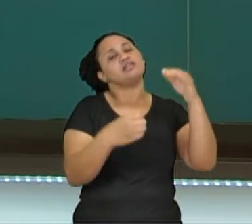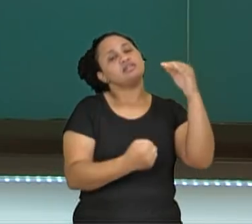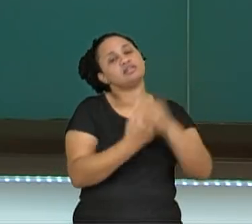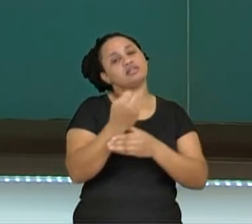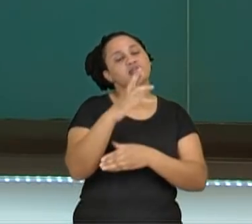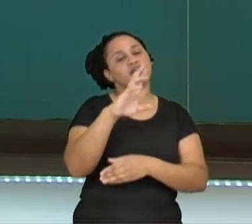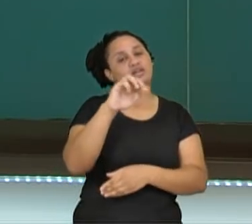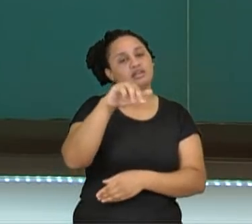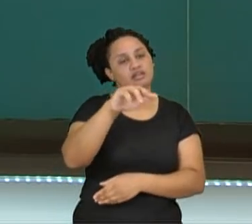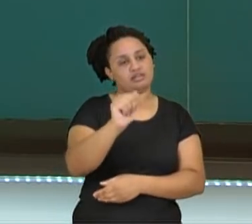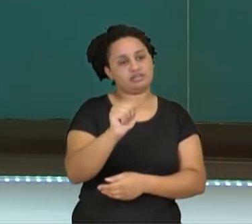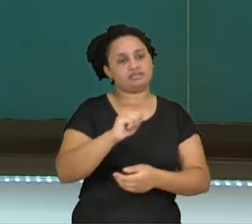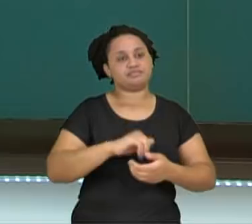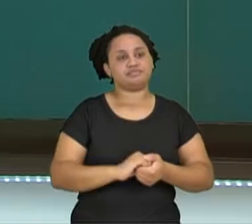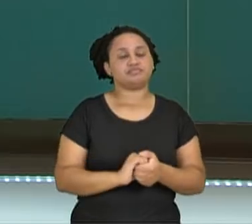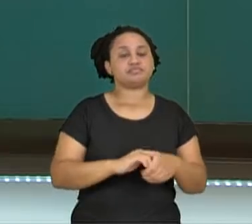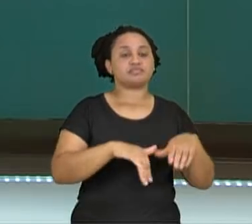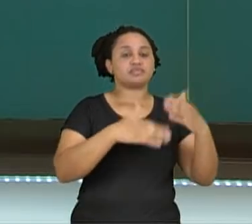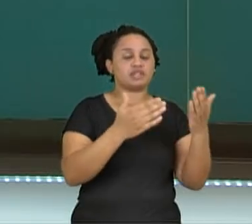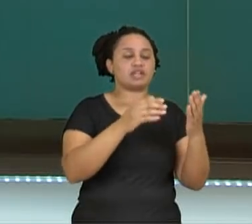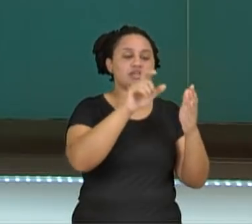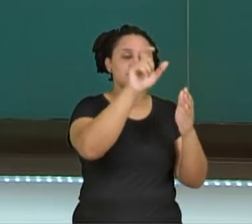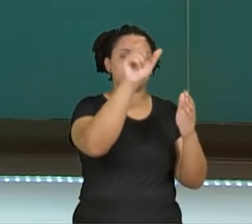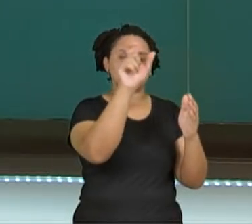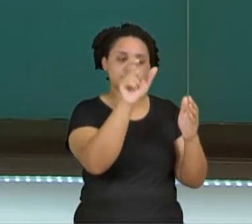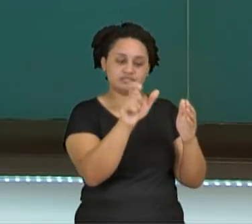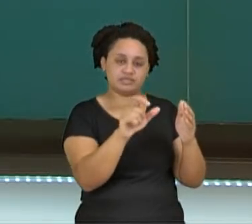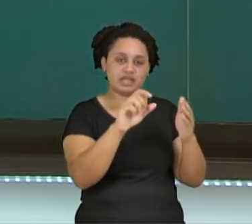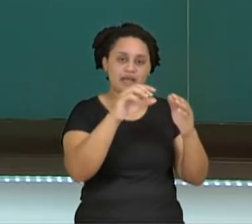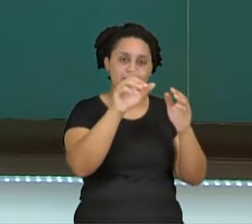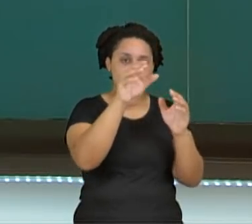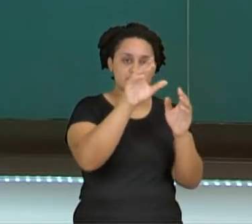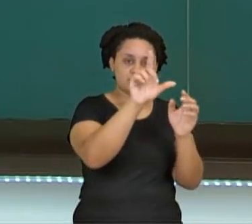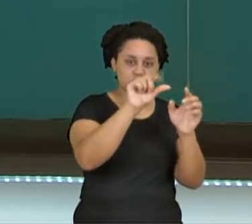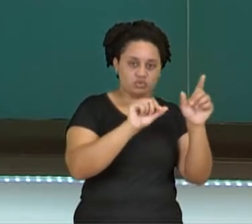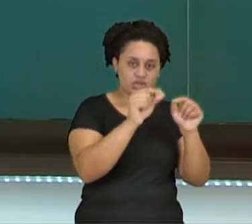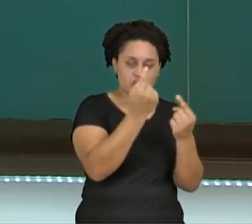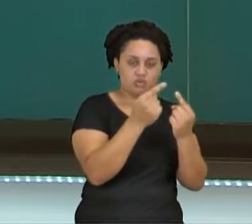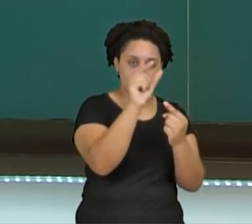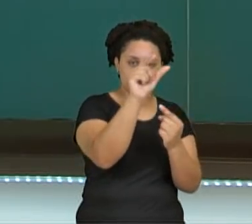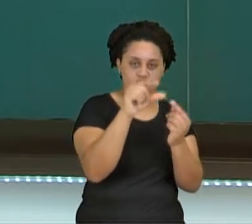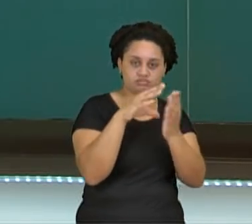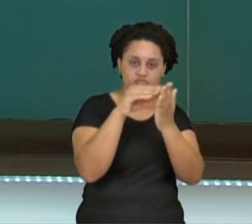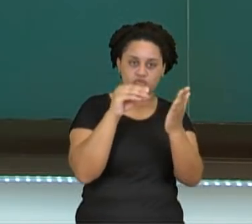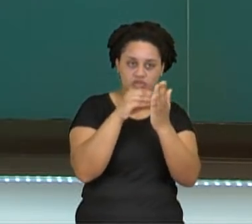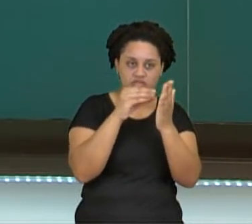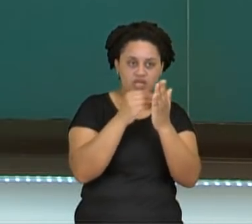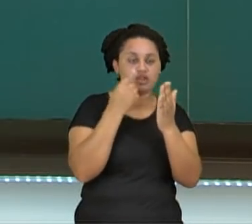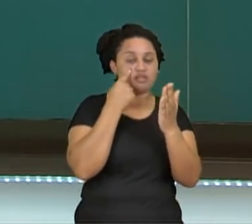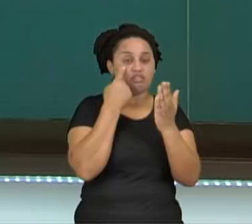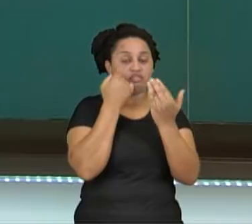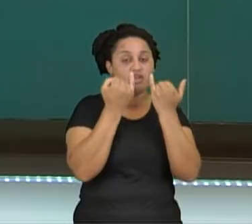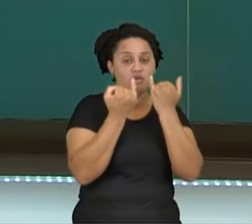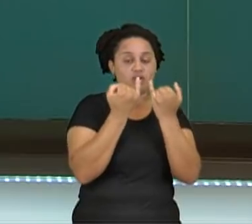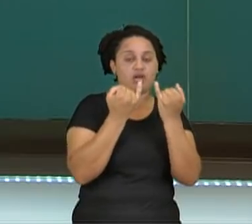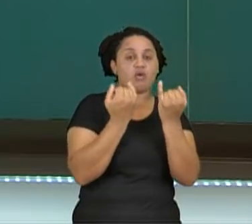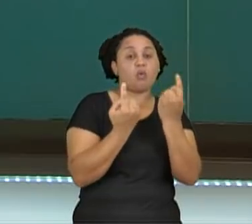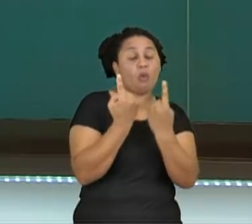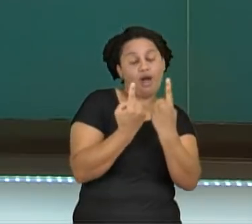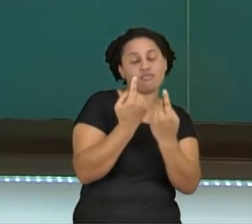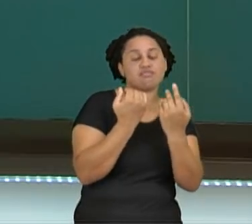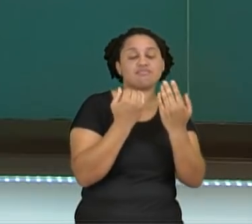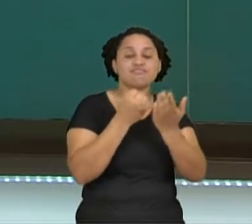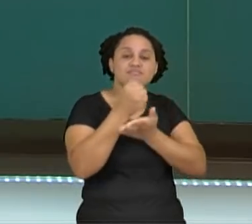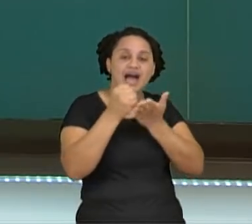RNA mensageiro. Então, essa proteína, ela vai vendo aqui quais são as bases nitrogenadas que estão no DNA, que